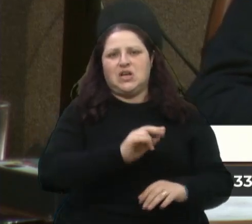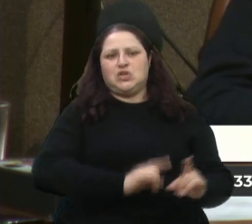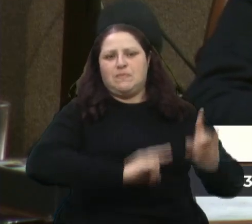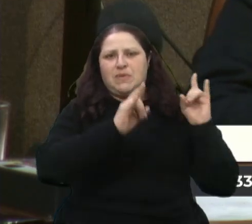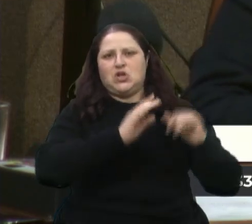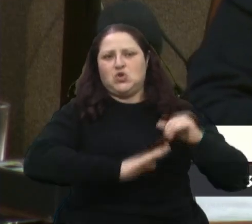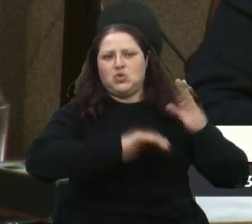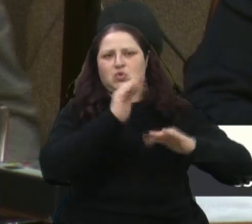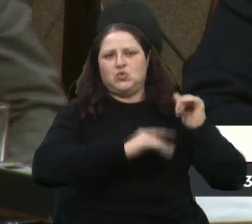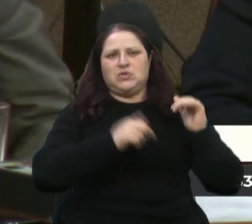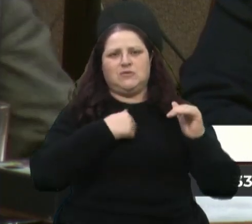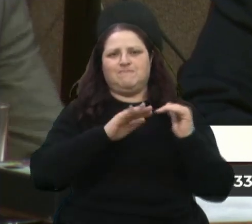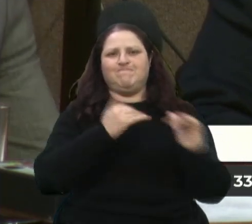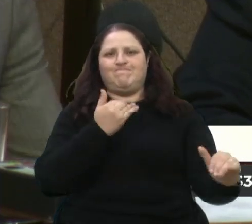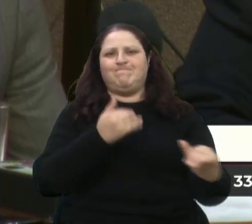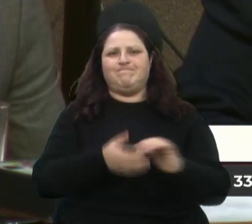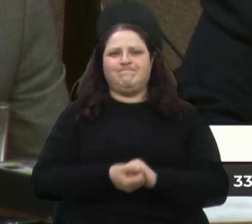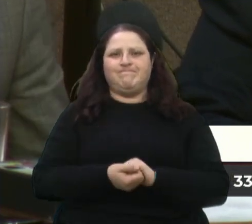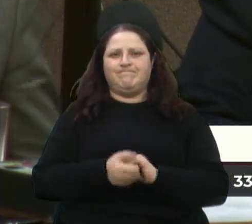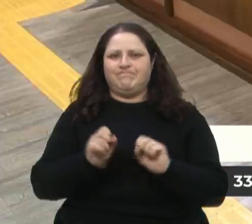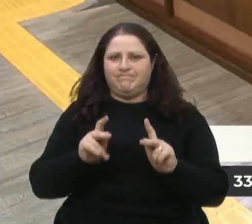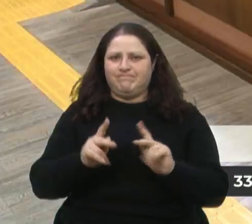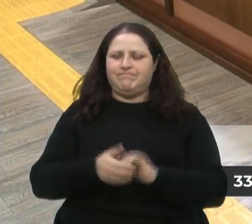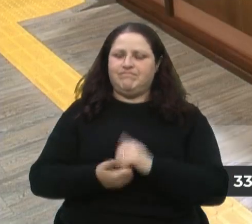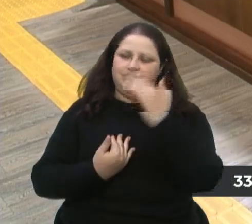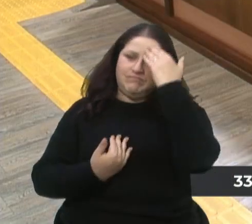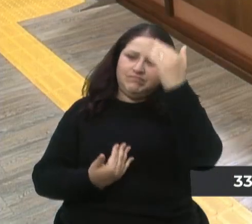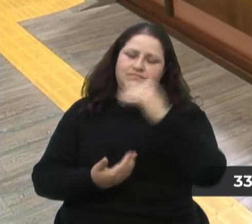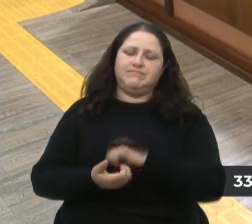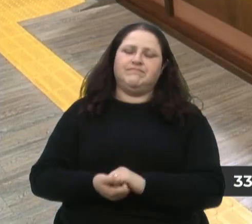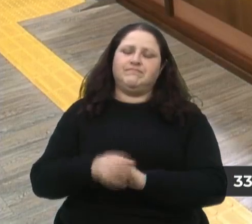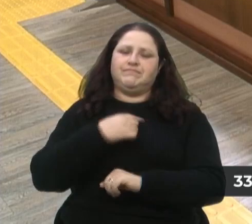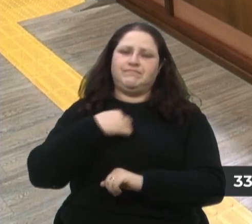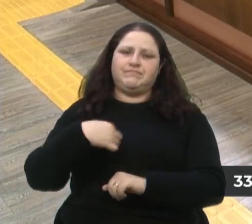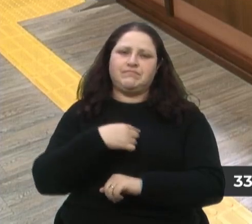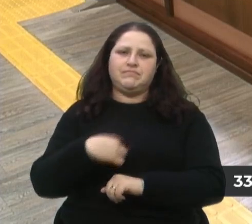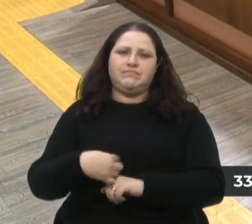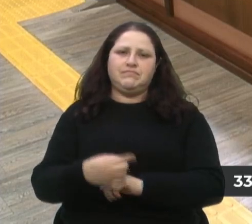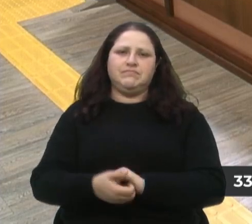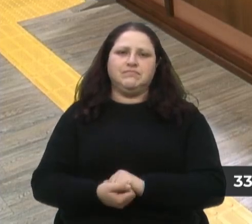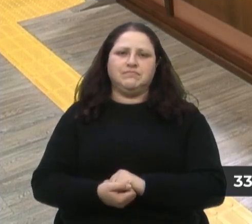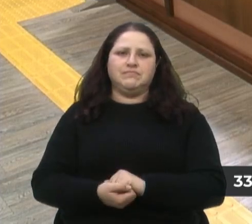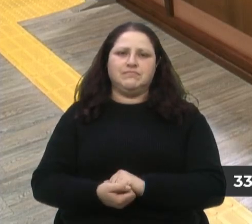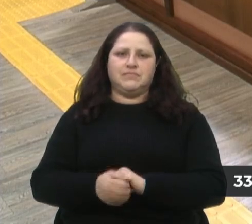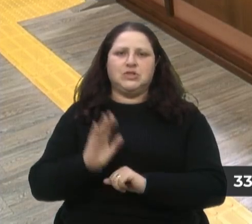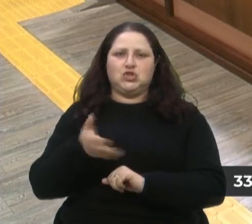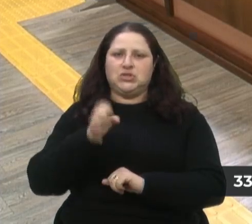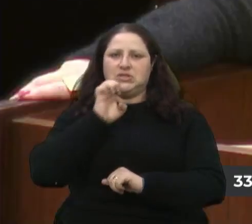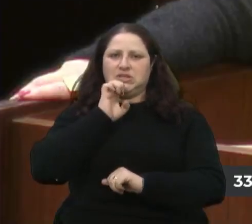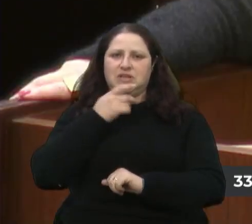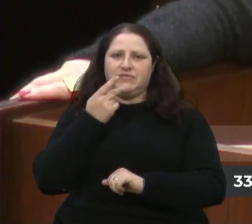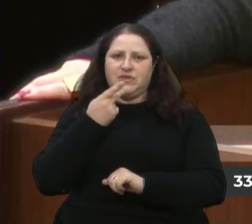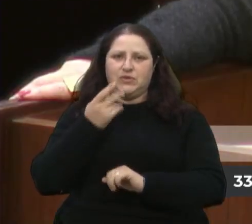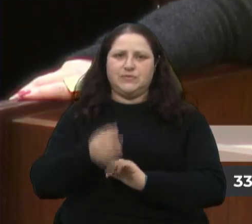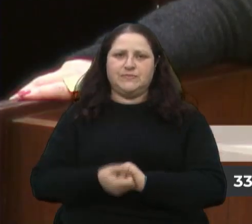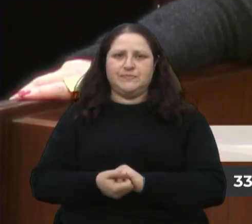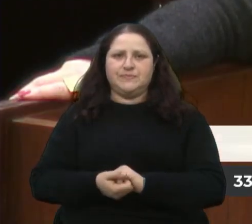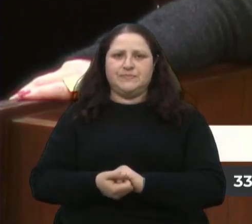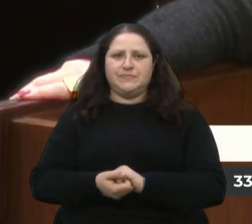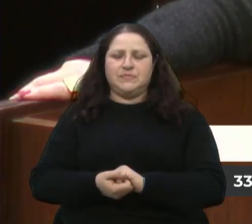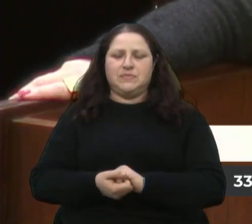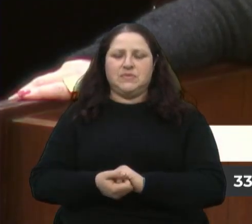sou totalmente desfavorável. Obrigado. Obrigada, vereador Zanquim. Como a vereadora Estela falou,